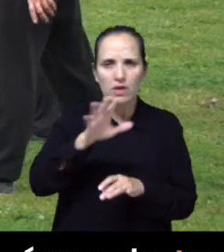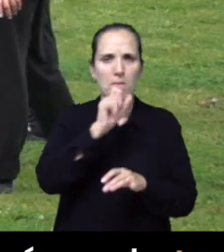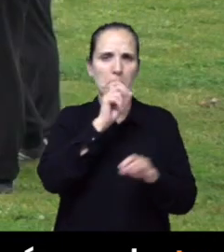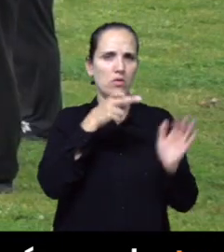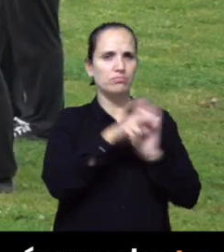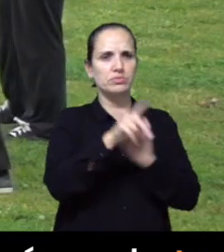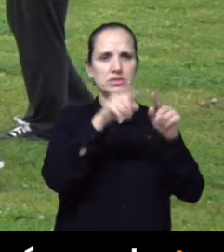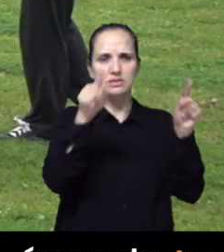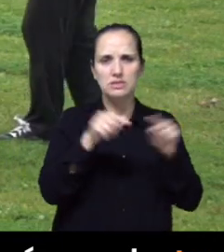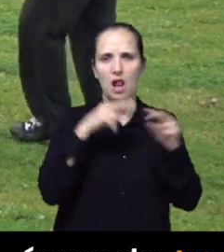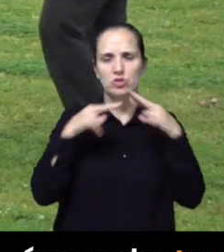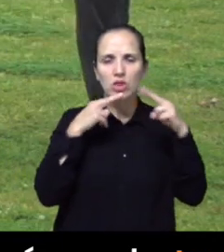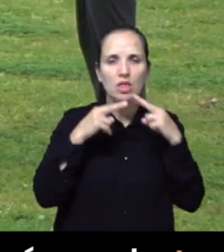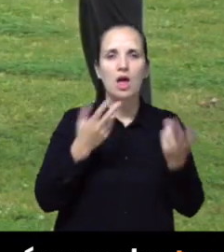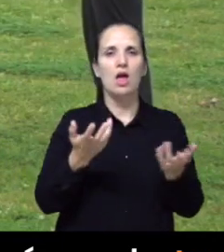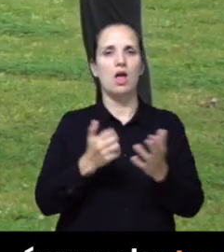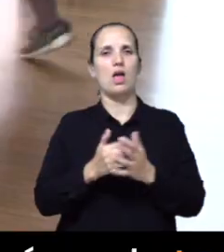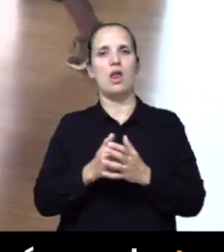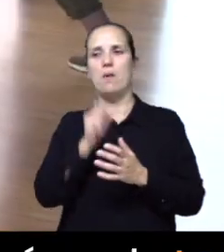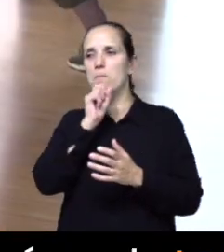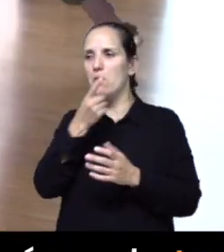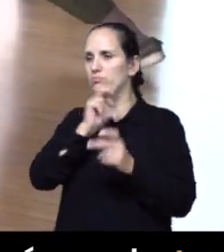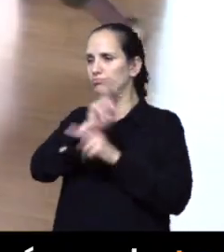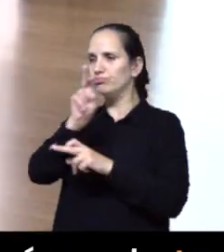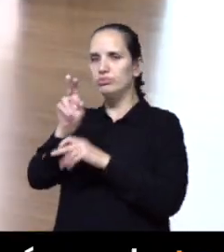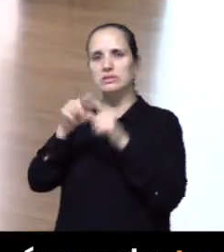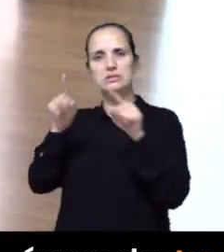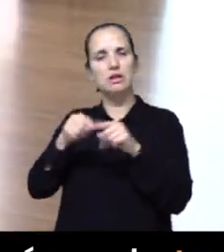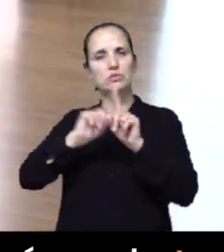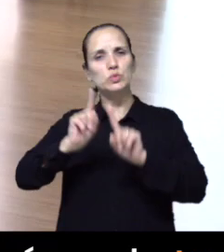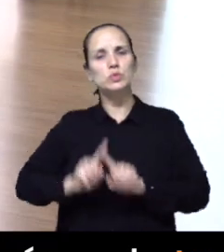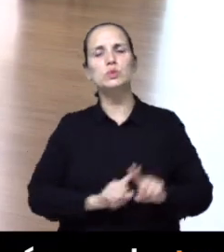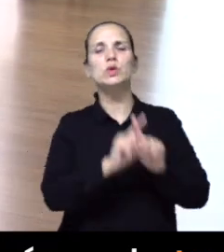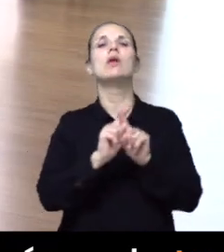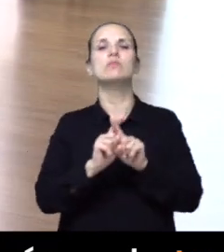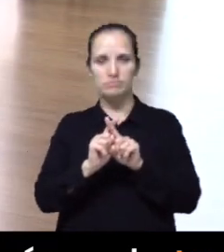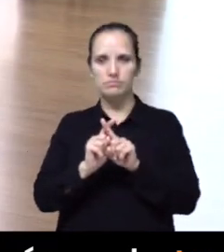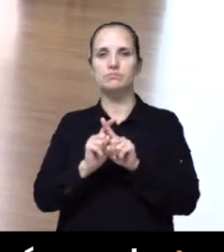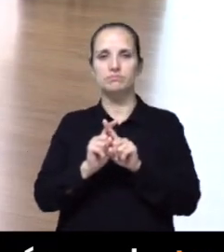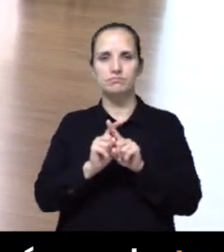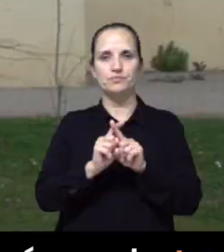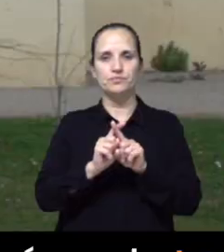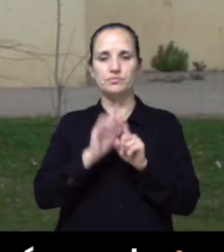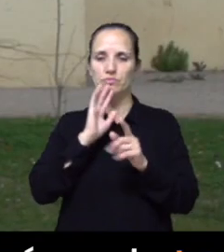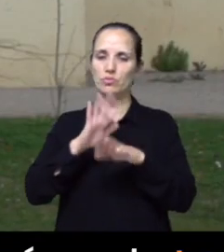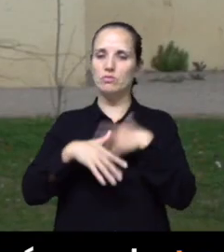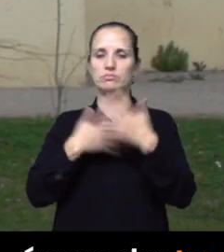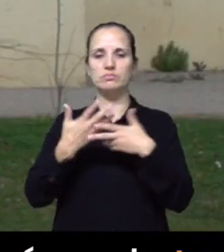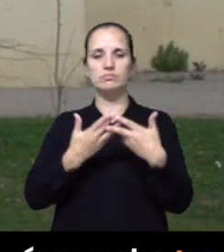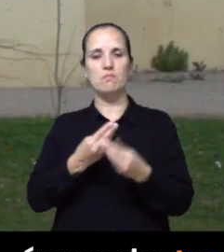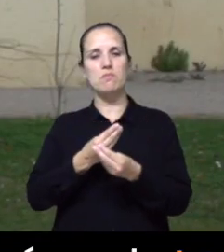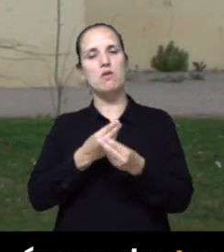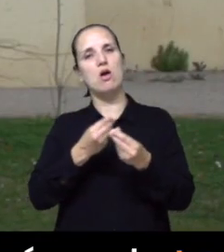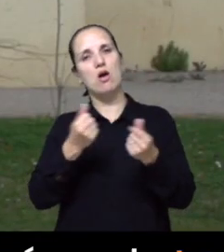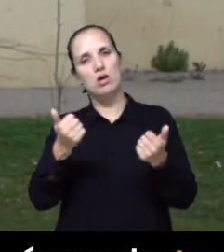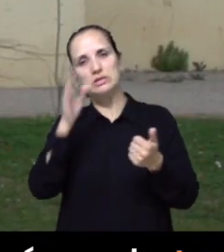estar aqui no jardim, como podemos estar na sala de jantar, como podemos ir para as salas de baixo. Então acaba por a